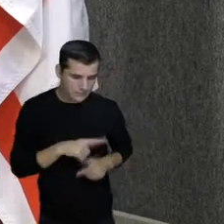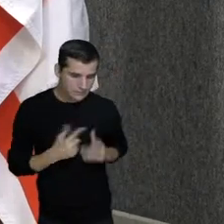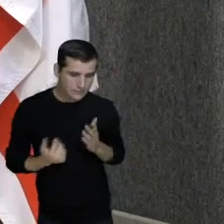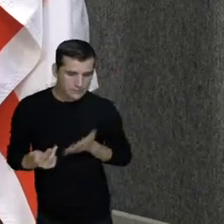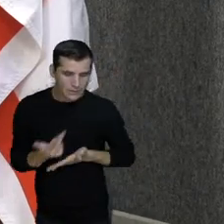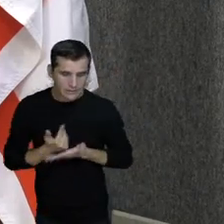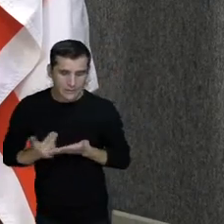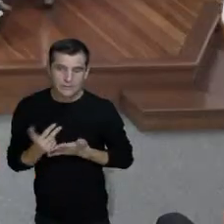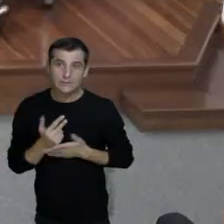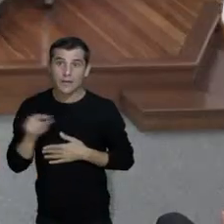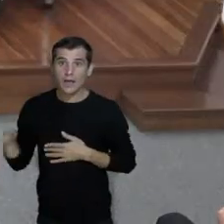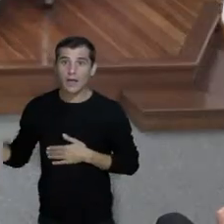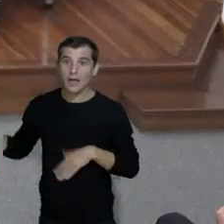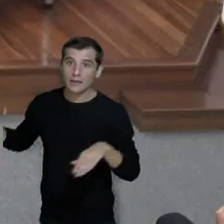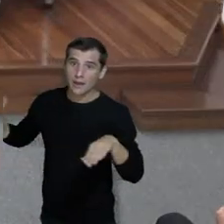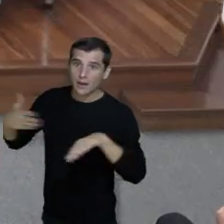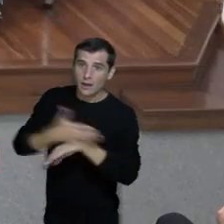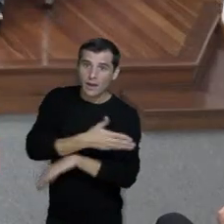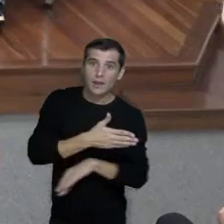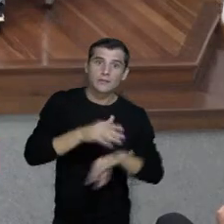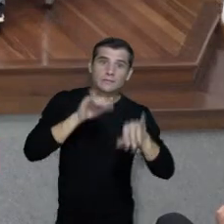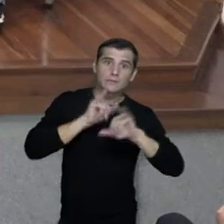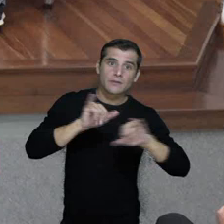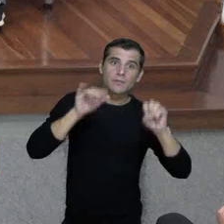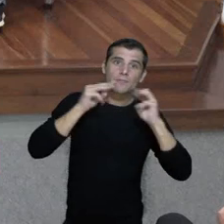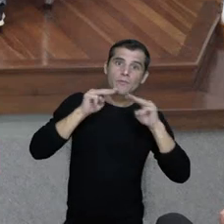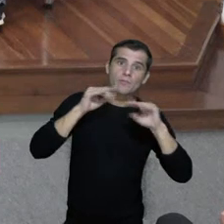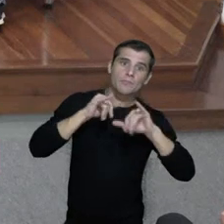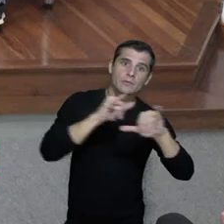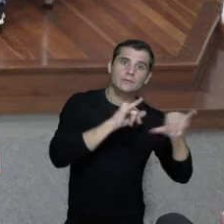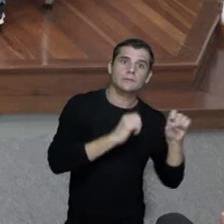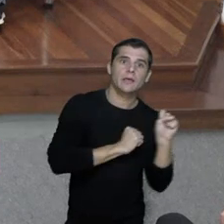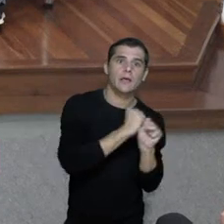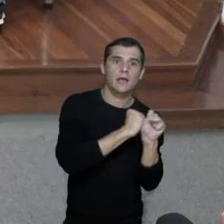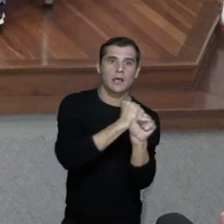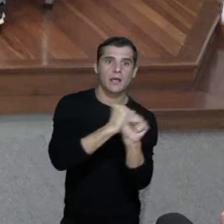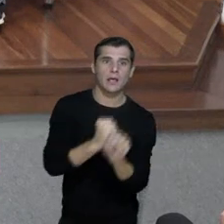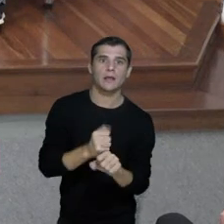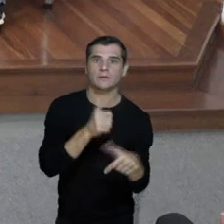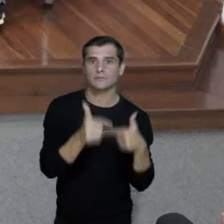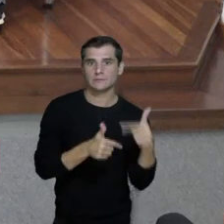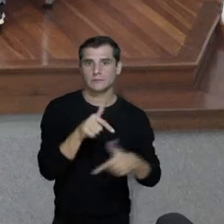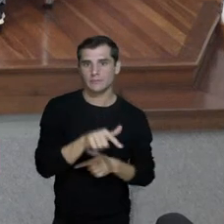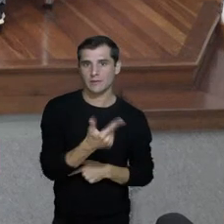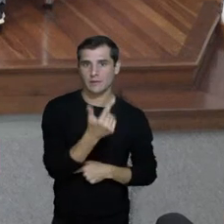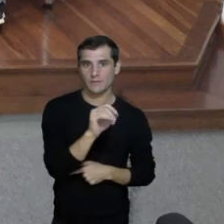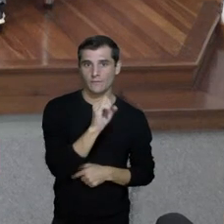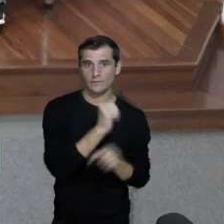publicidade e por lá fiquei muitos anos da minha vida quase de 20